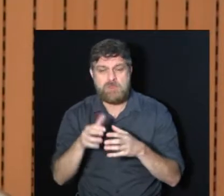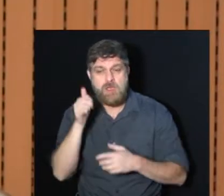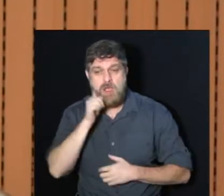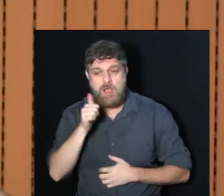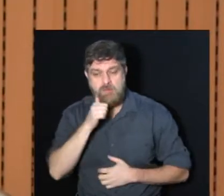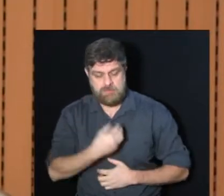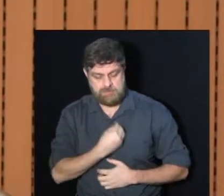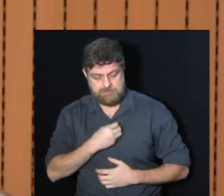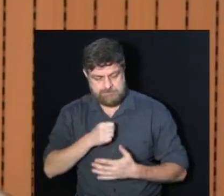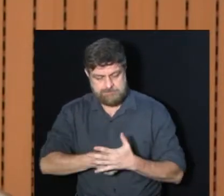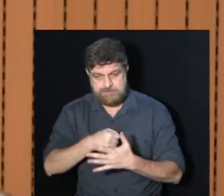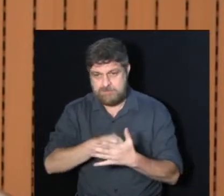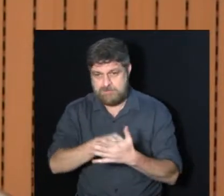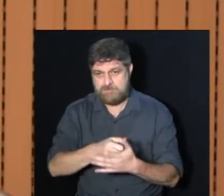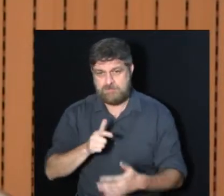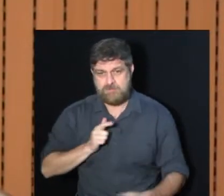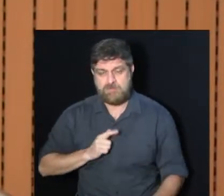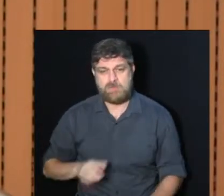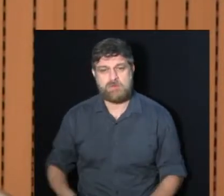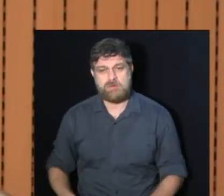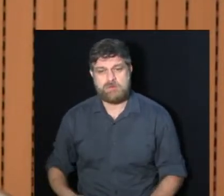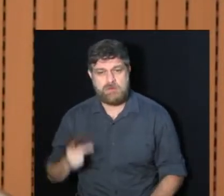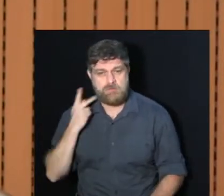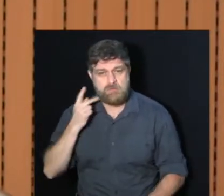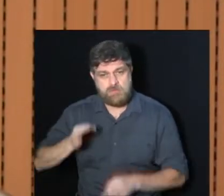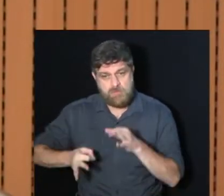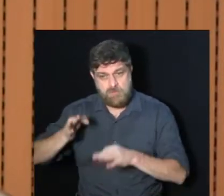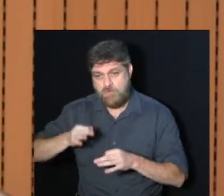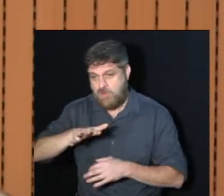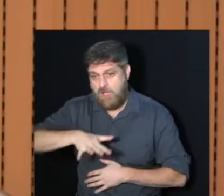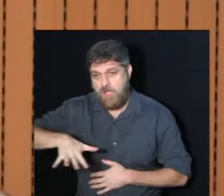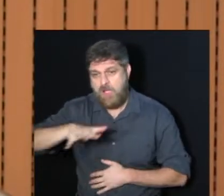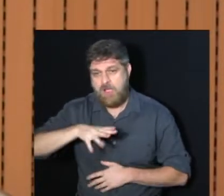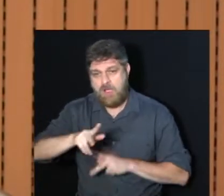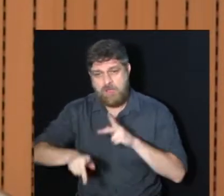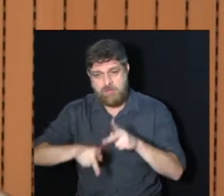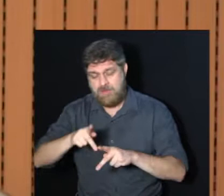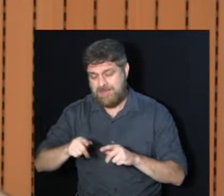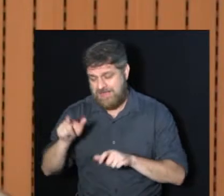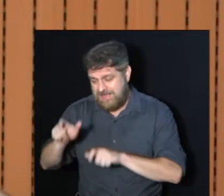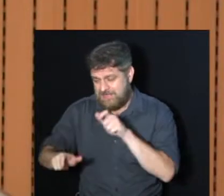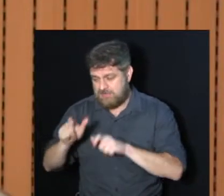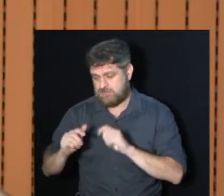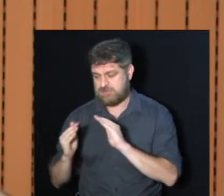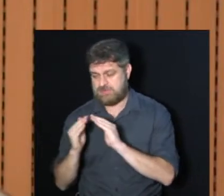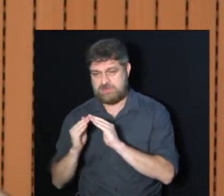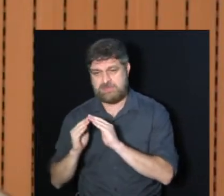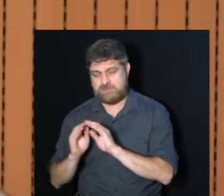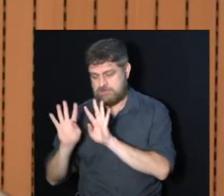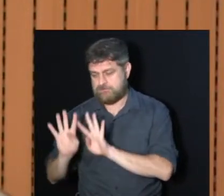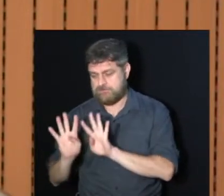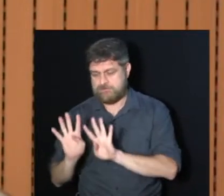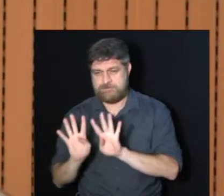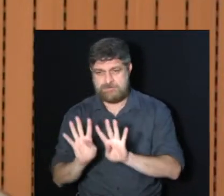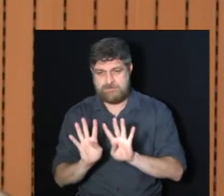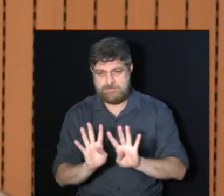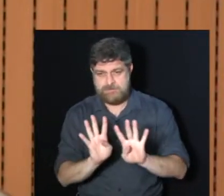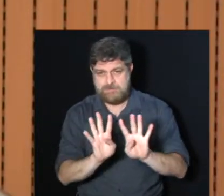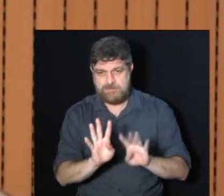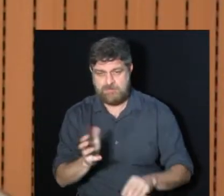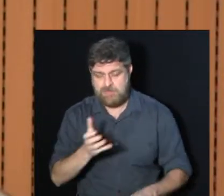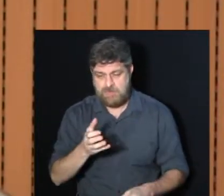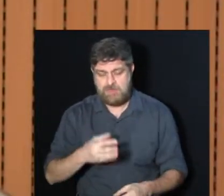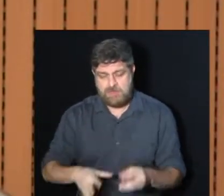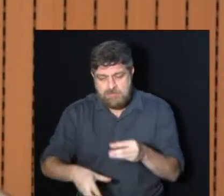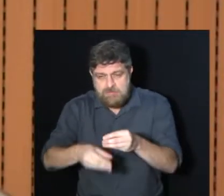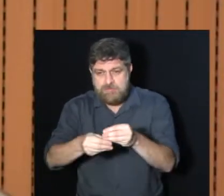mulheres, as promotoras legais populares também, e todos que saíram de suas casas com a intenção de conhecer e somar nesse